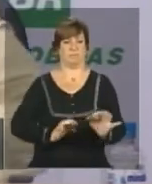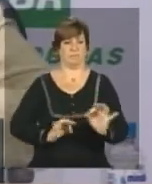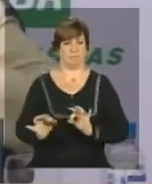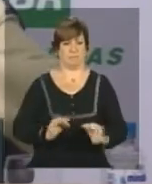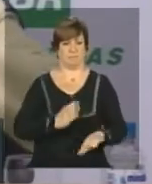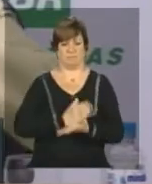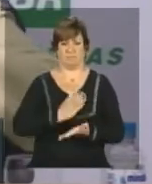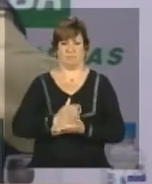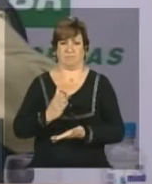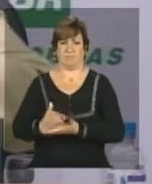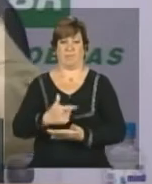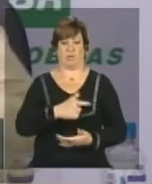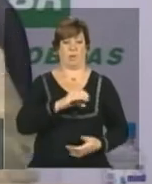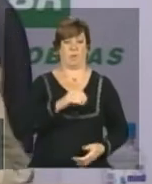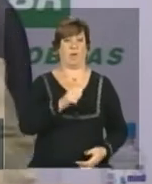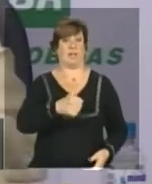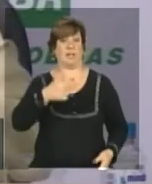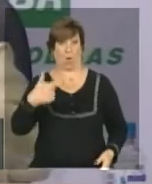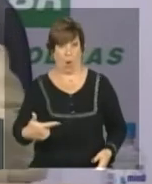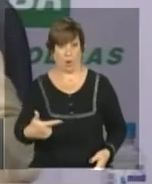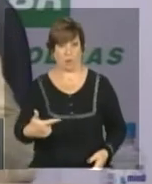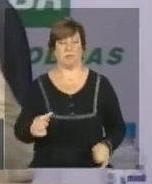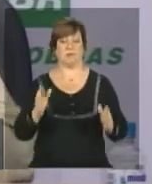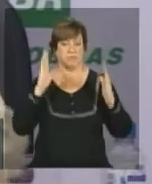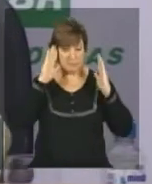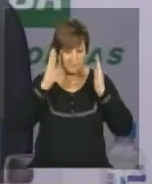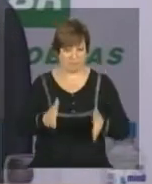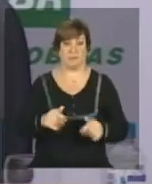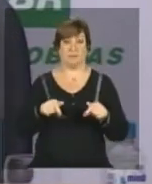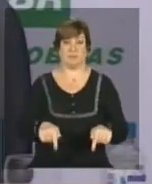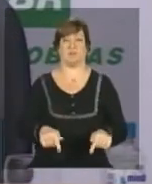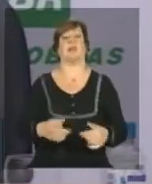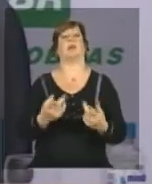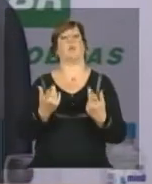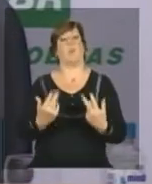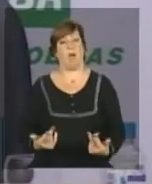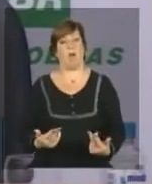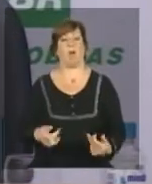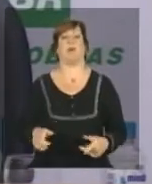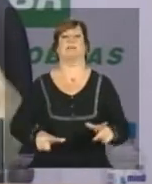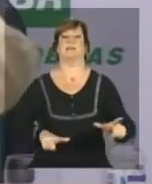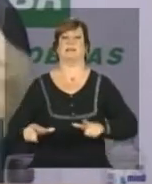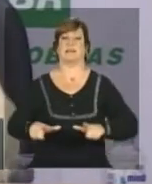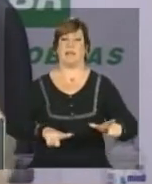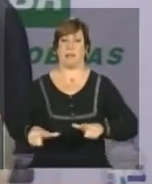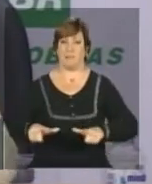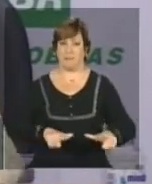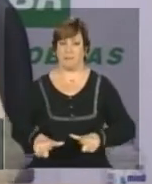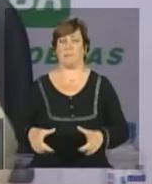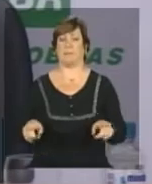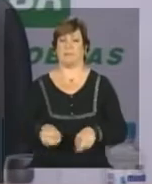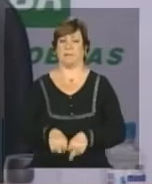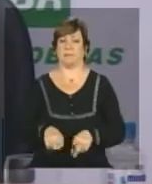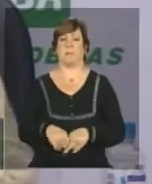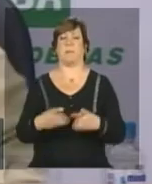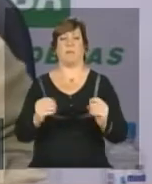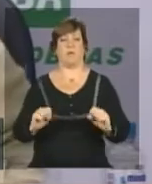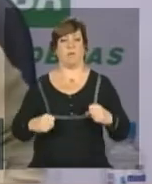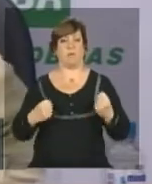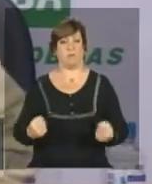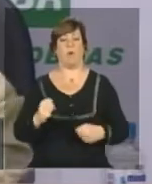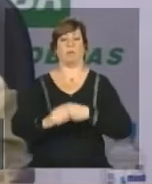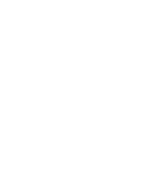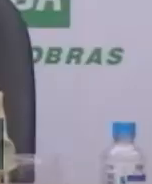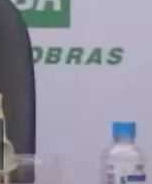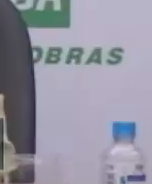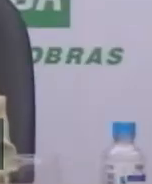do 2012, né, 2012, da mesma forma, o trabalho também muito forte em cima dos anos